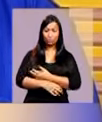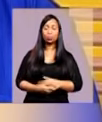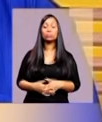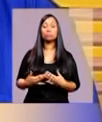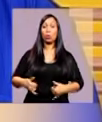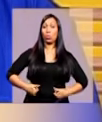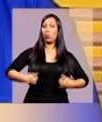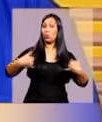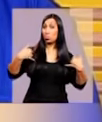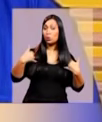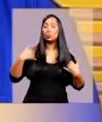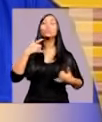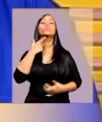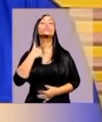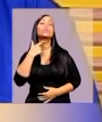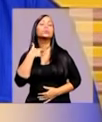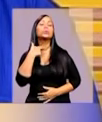perturbadoras. Orgulho, desejo e apego,